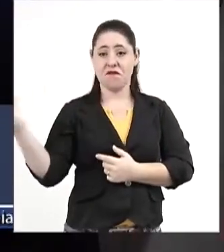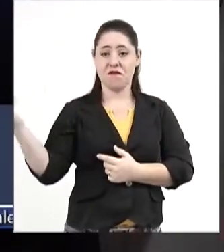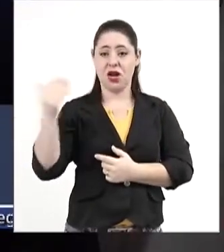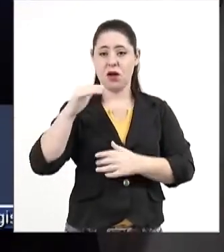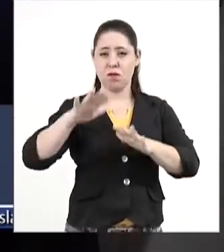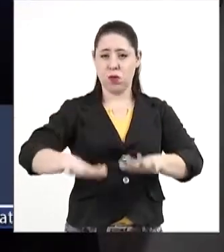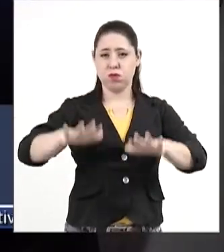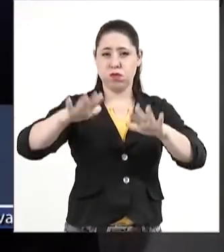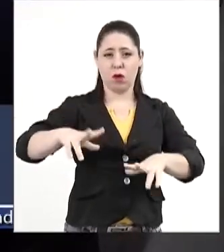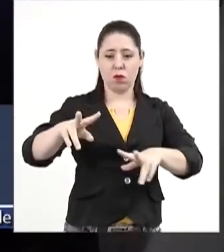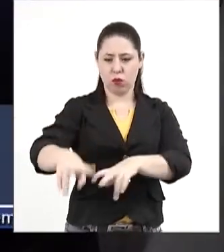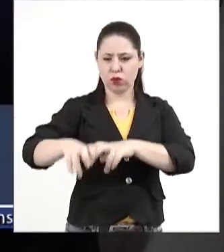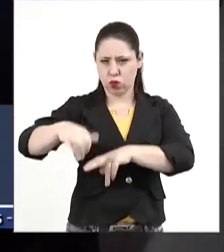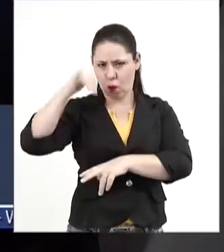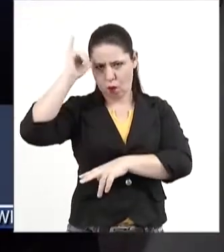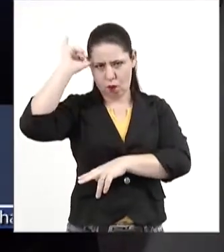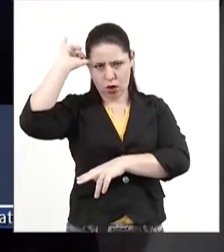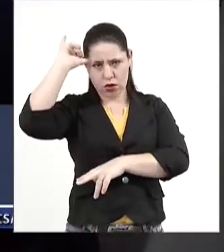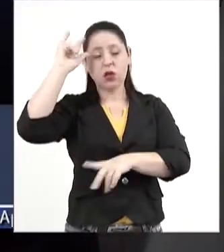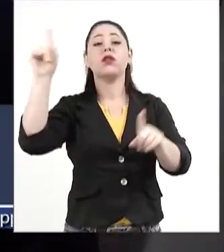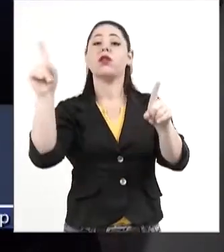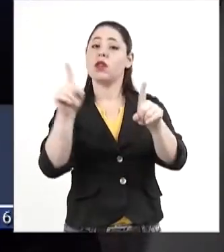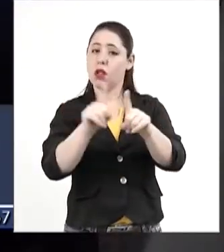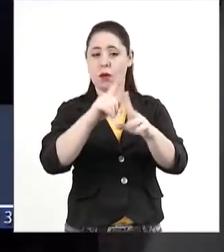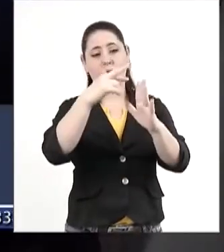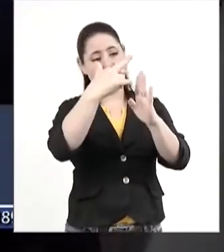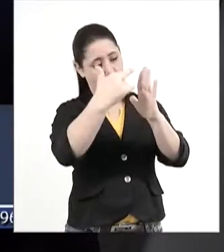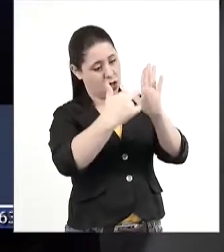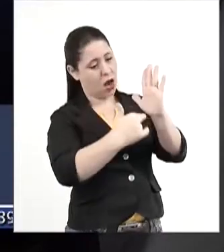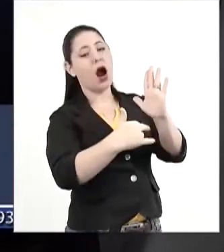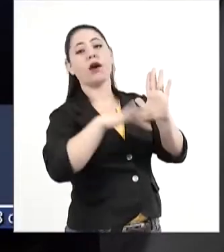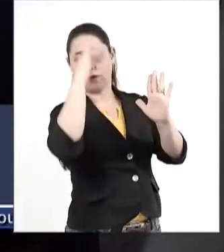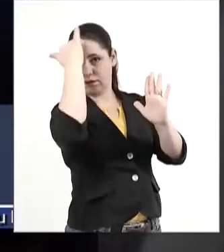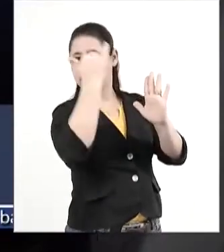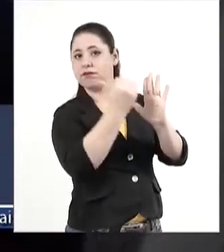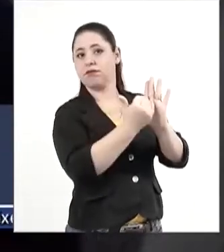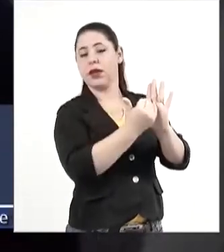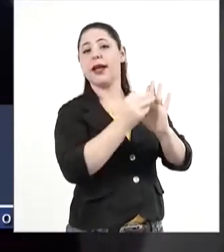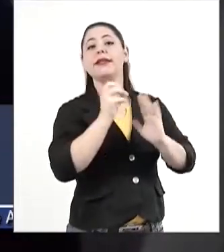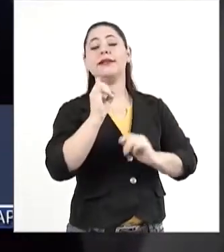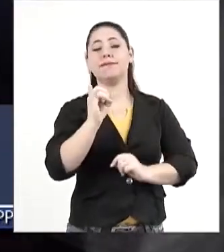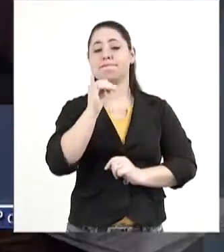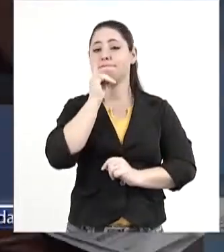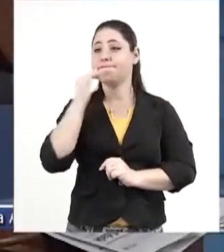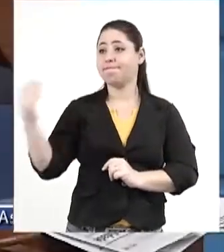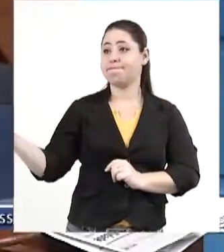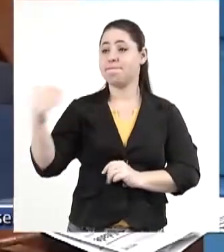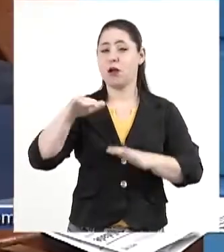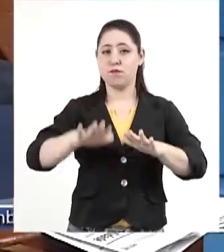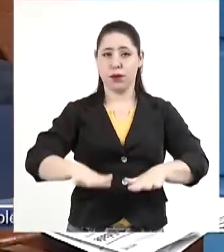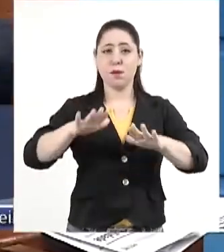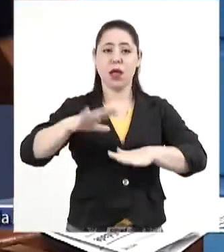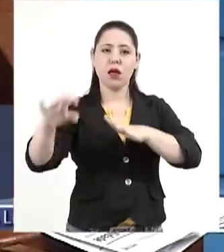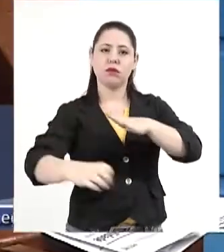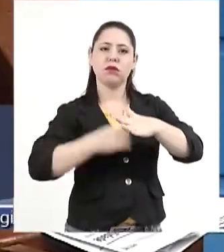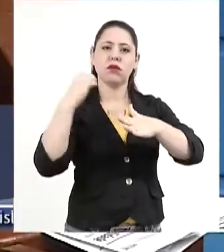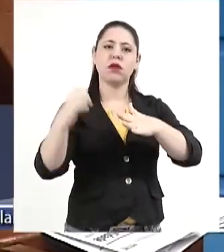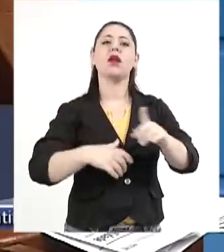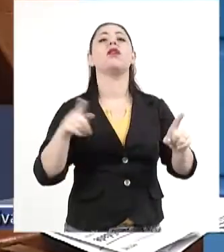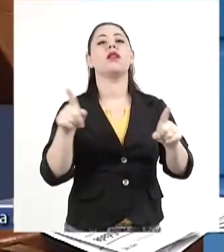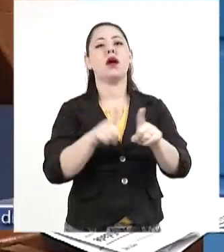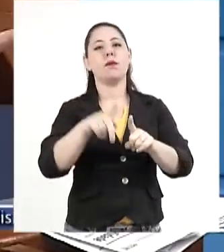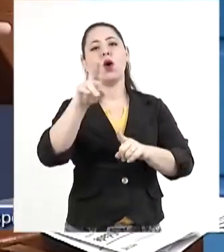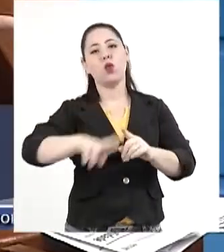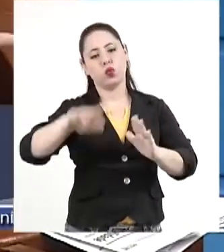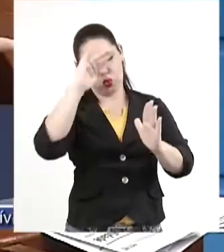movimento de fazendeiro, também essa regra vai ter que ser utilizada. Se vier aqui um movimento de empresários, também